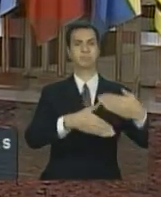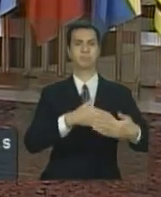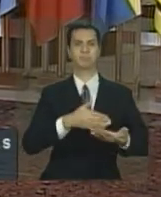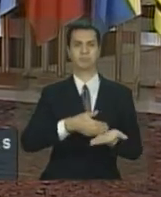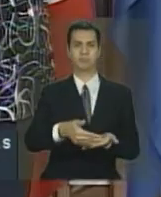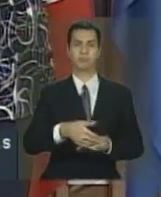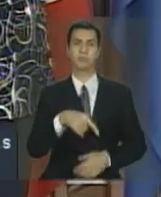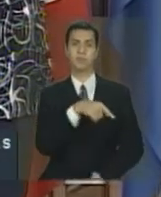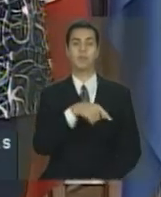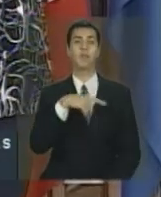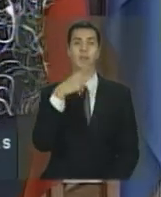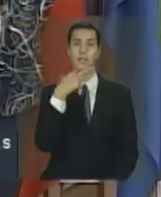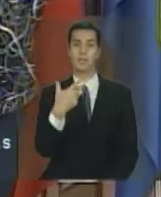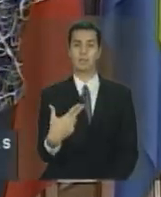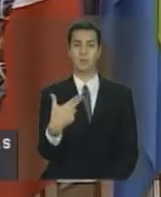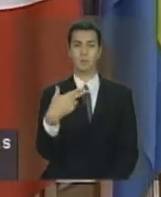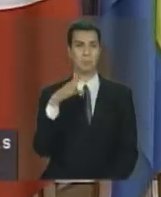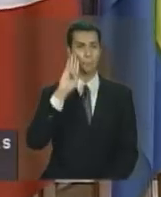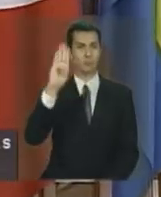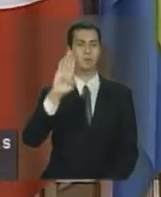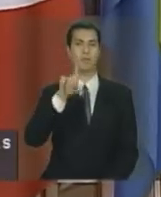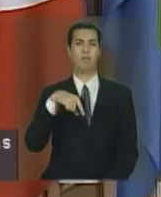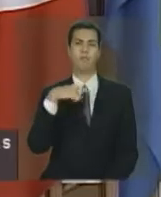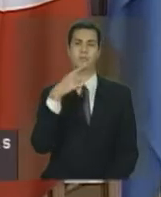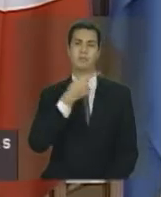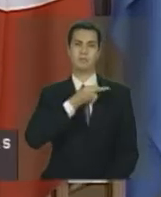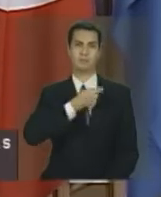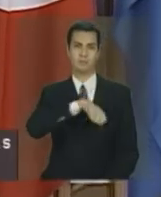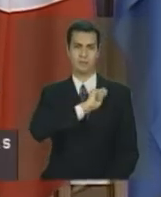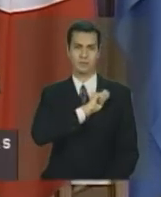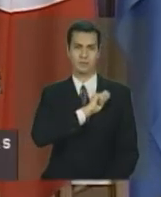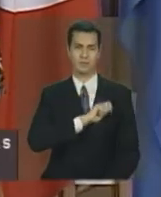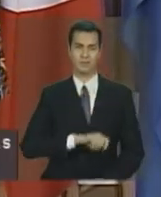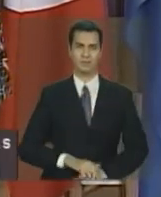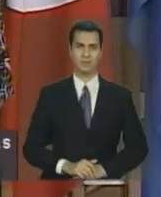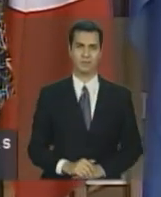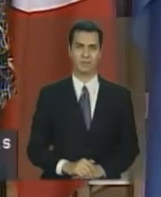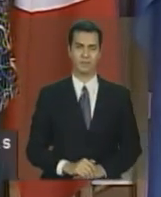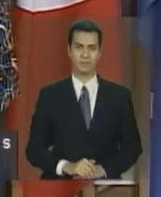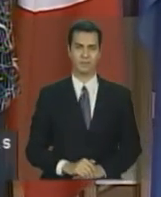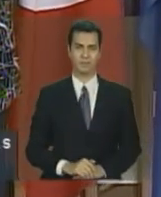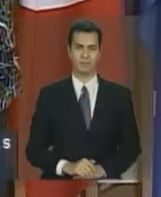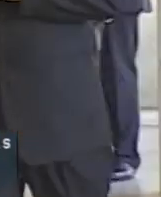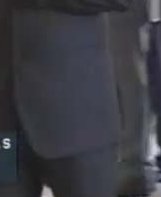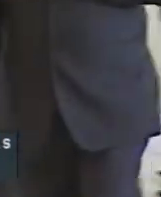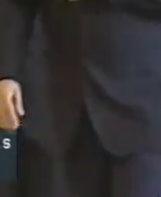O idioma oficial é o espanhol. Árabe da Síria, Mohamed Ali Kadar.